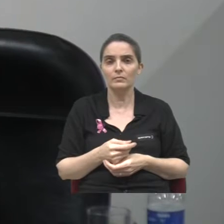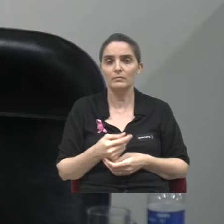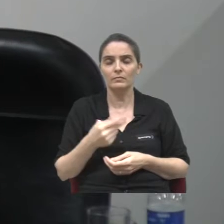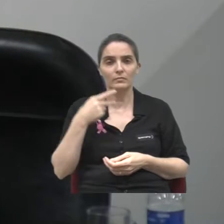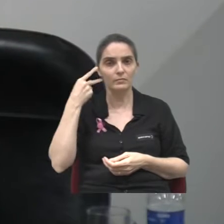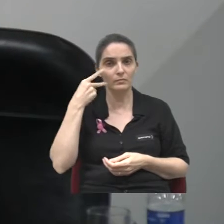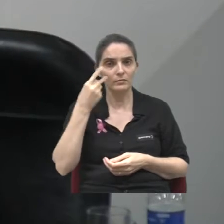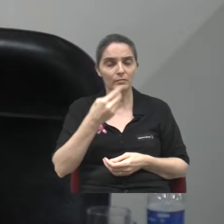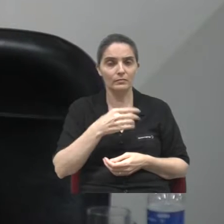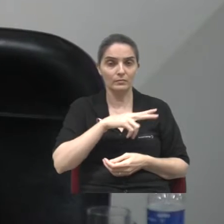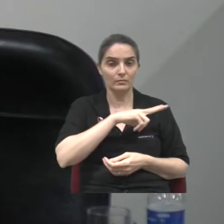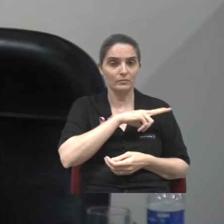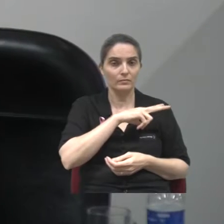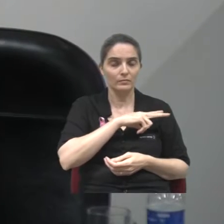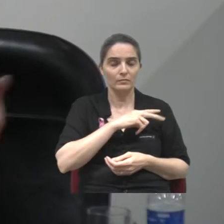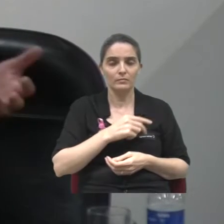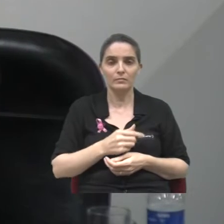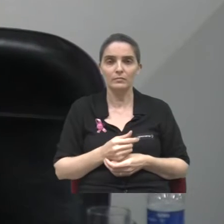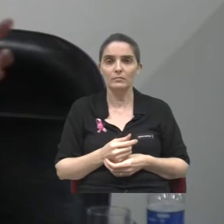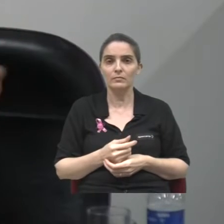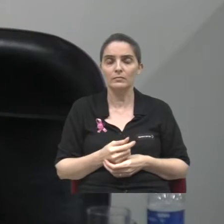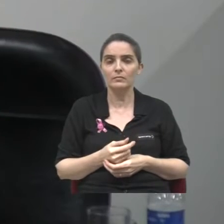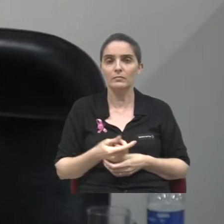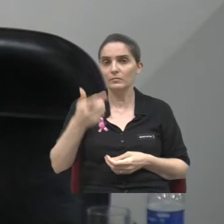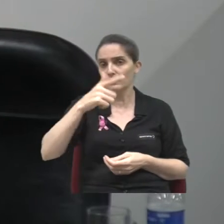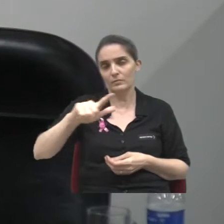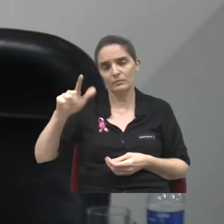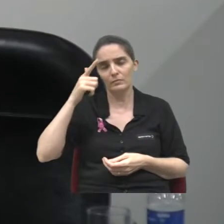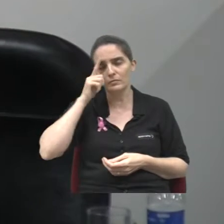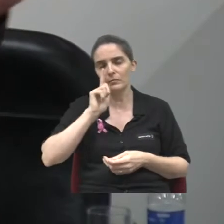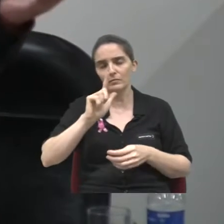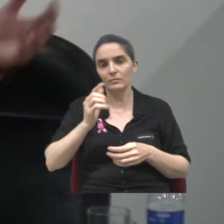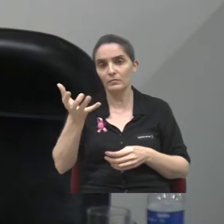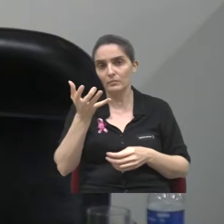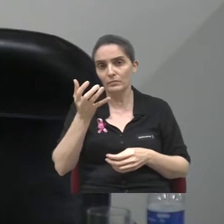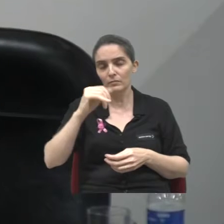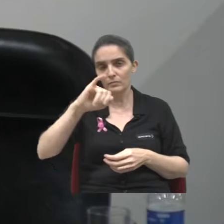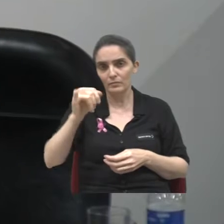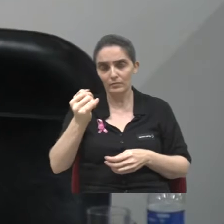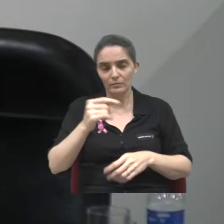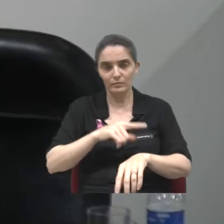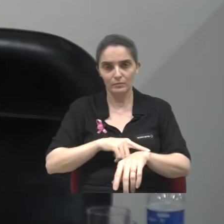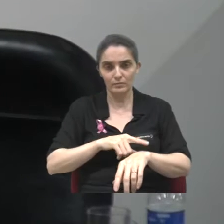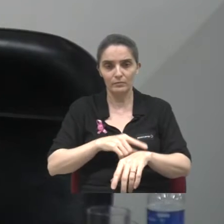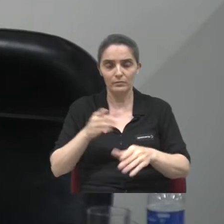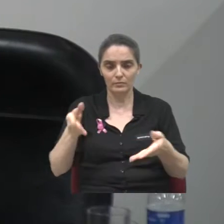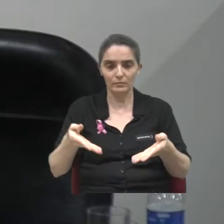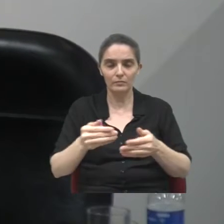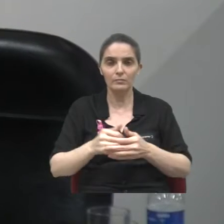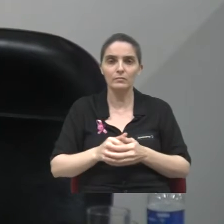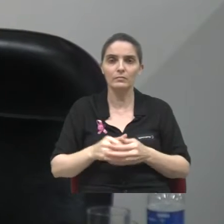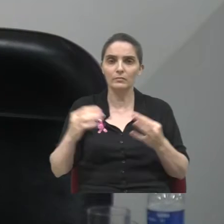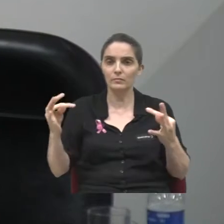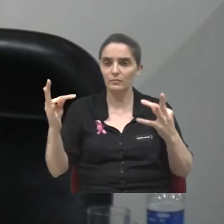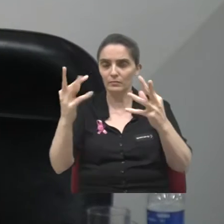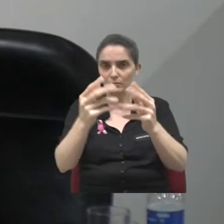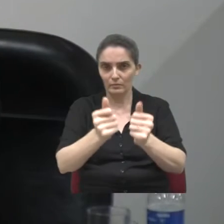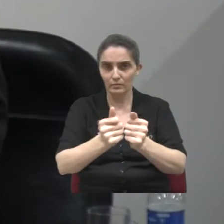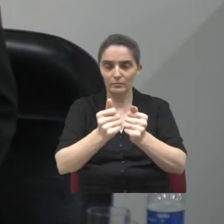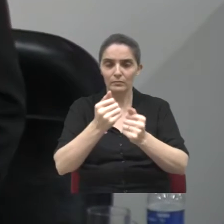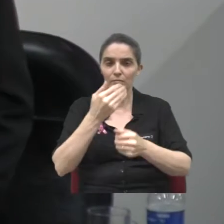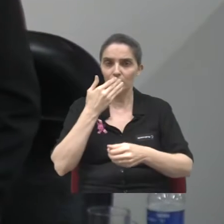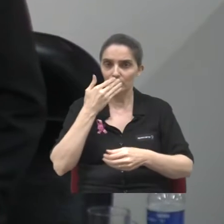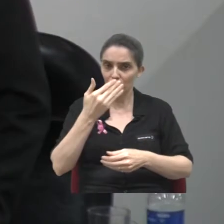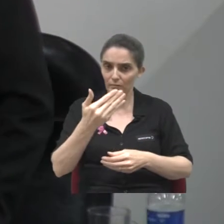infelizmente não tive. Então eu gostaria de aproveitar esse momento aqui, na frente de todos, né, para poder